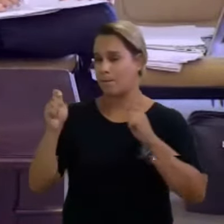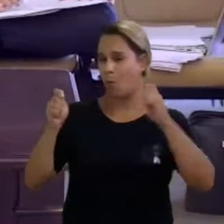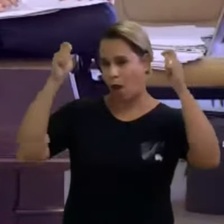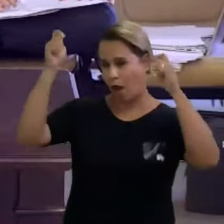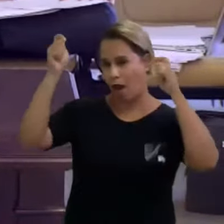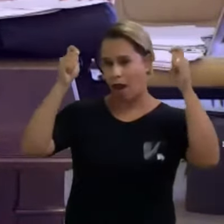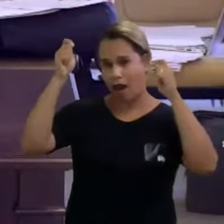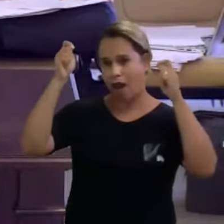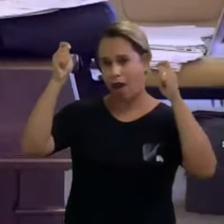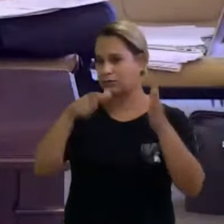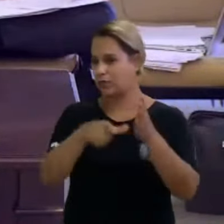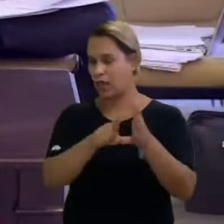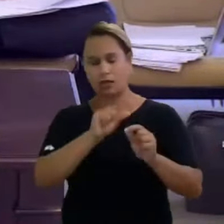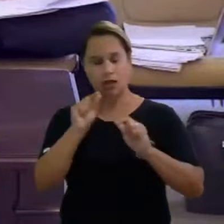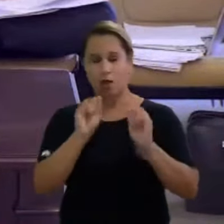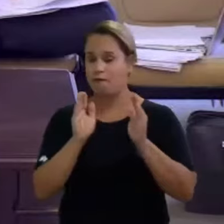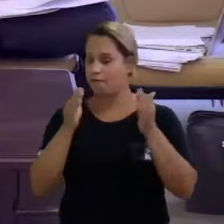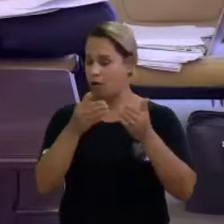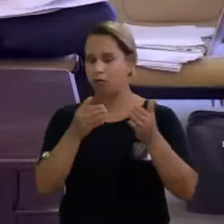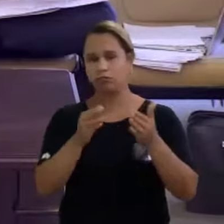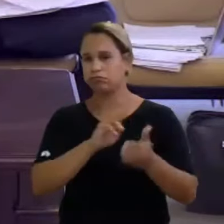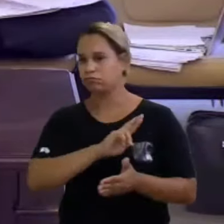é o foco. O foco aqui é falar